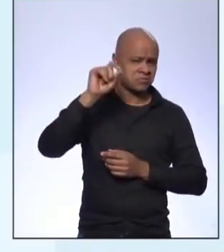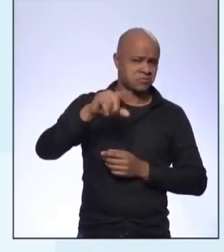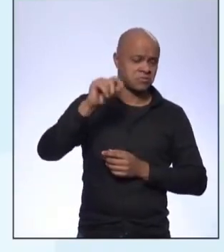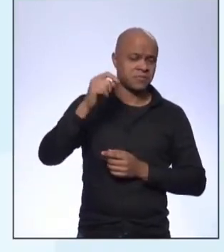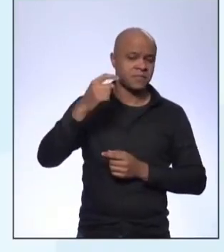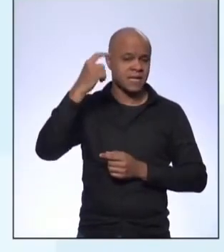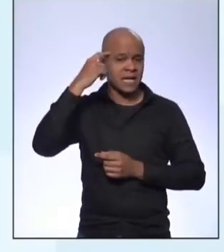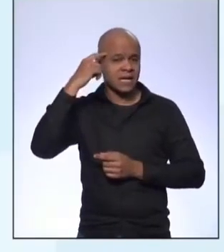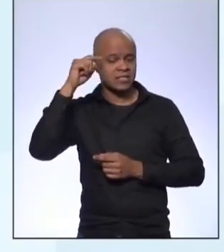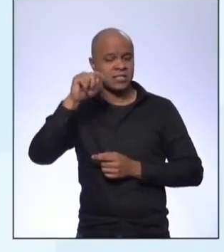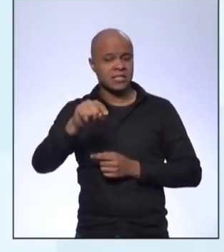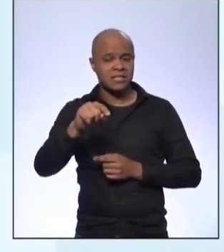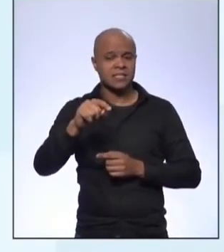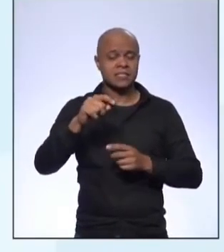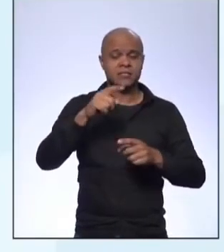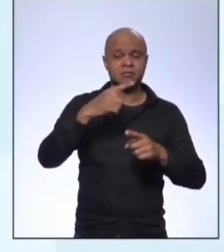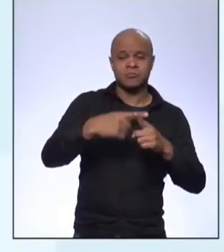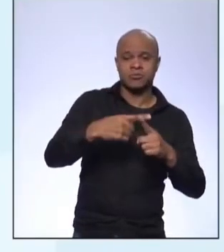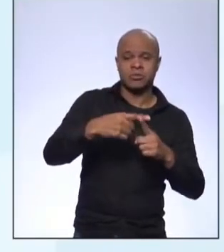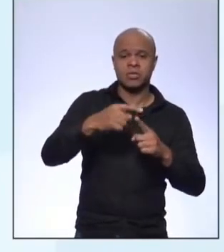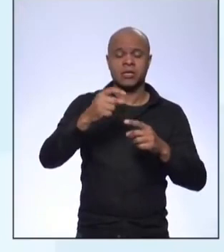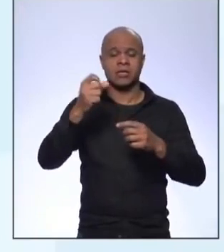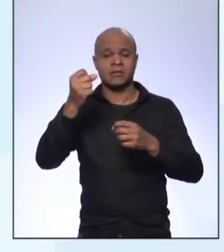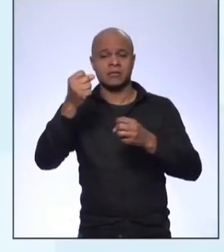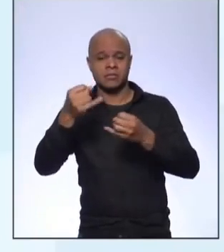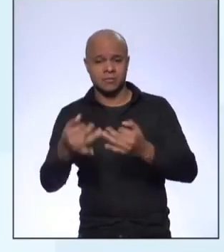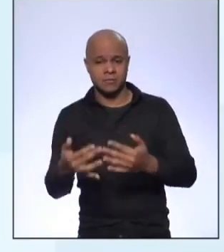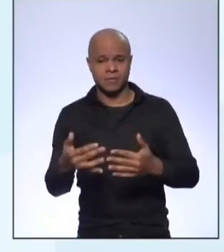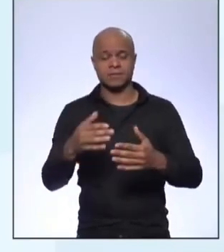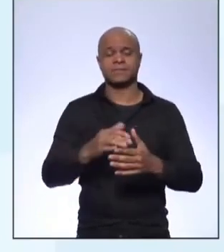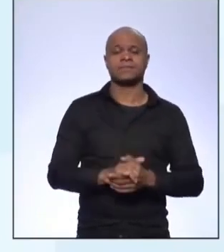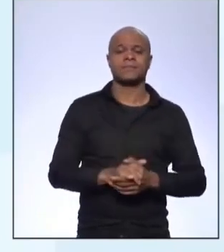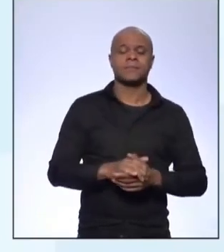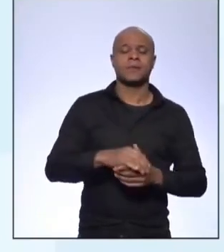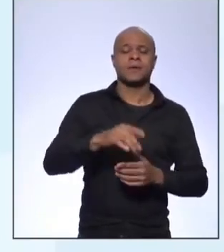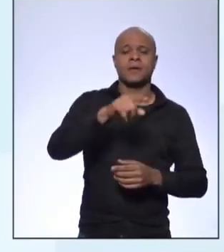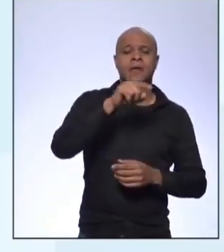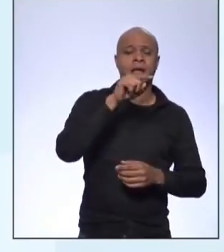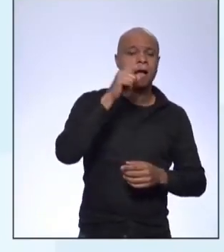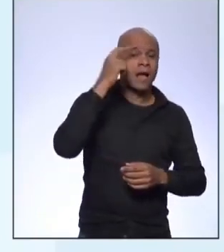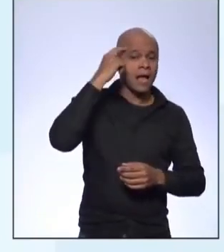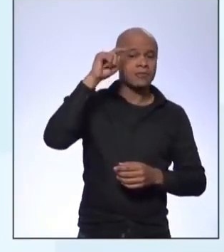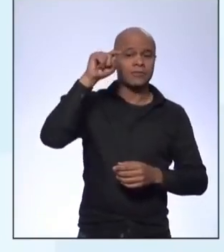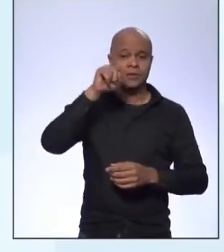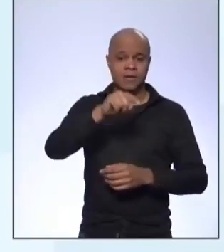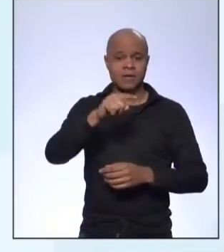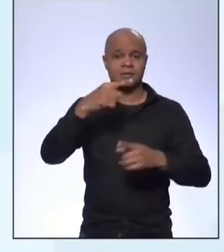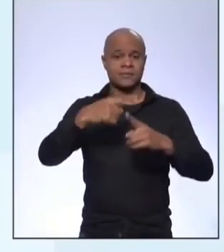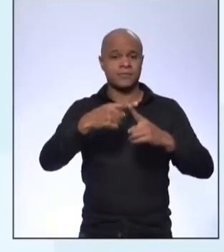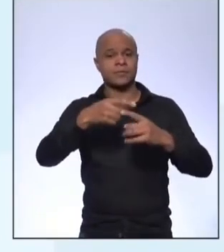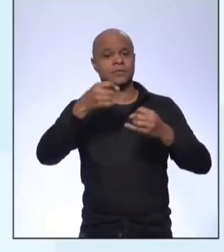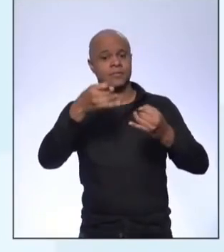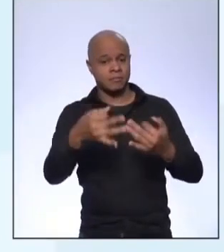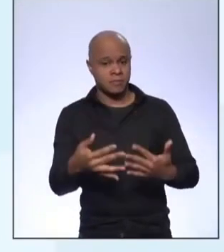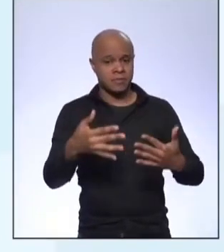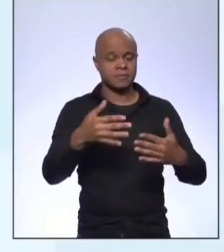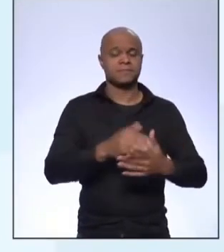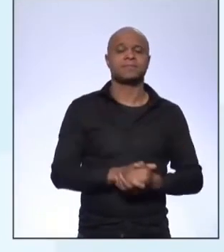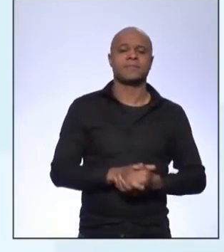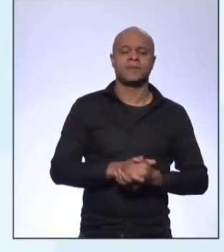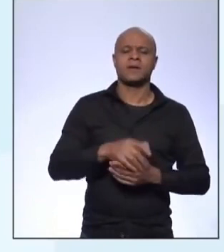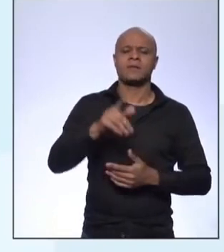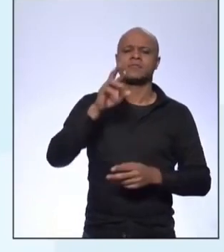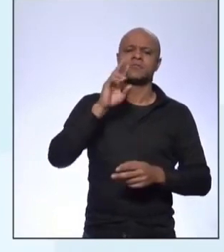é esse por causa disso e disso e disso. Vocês vão apontar, vocês podem apontar a característica, o que está vestindo, ou em que posição está